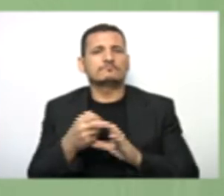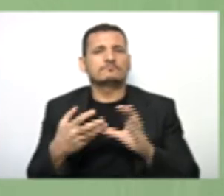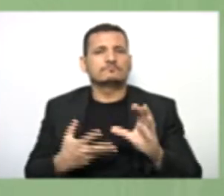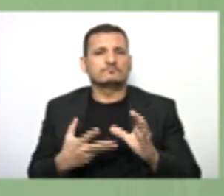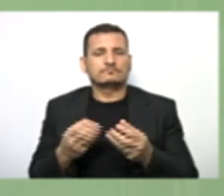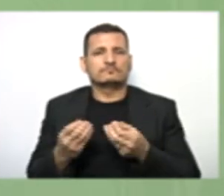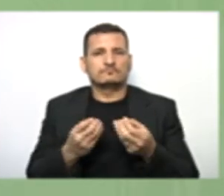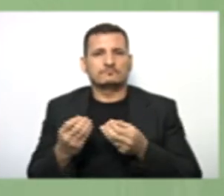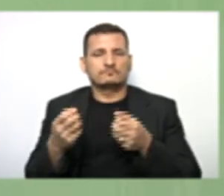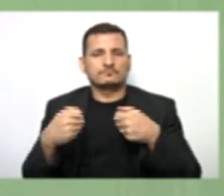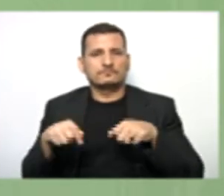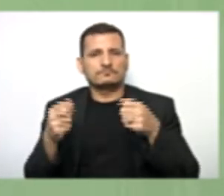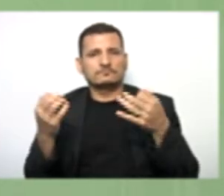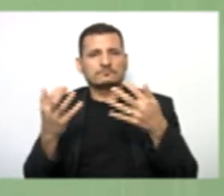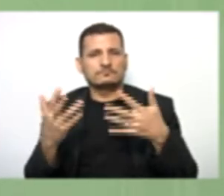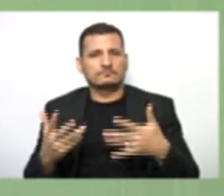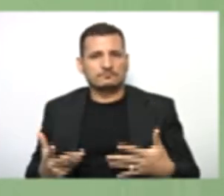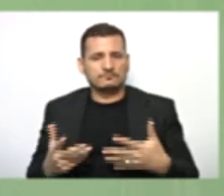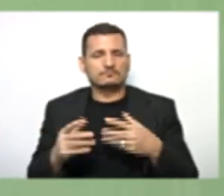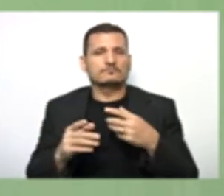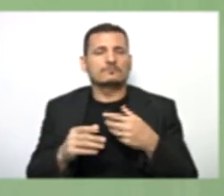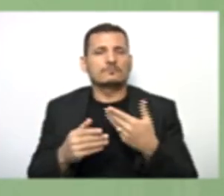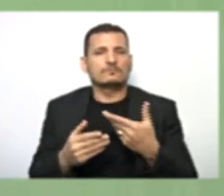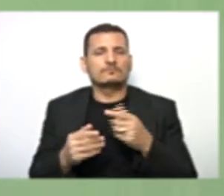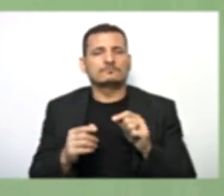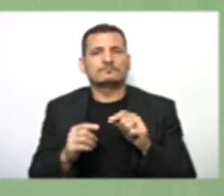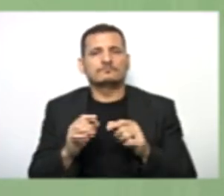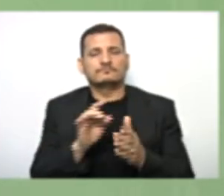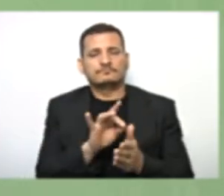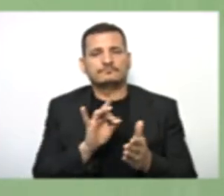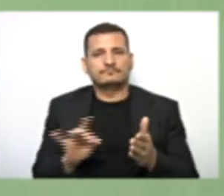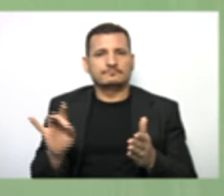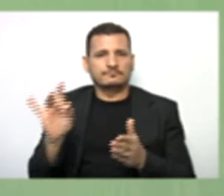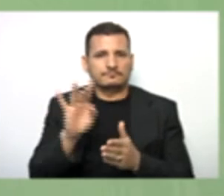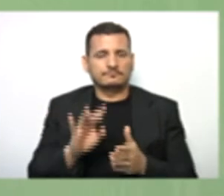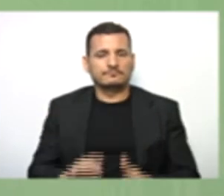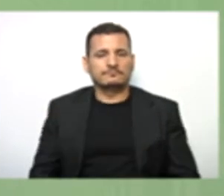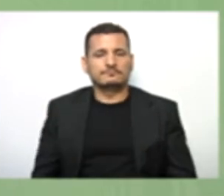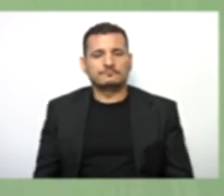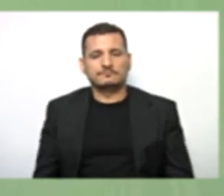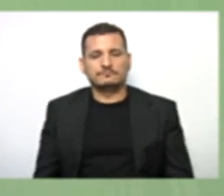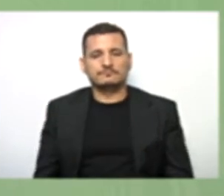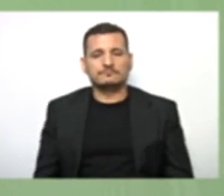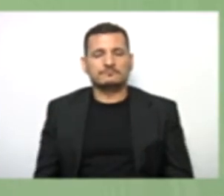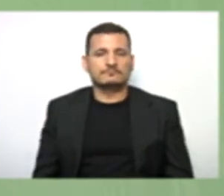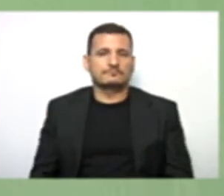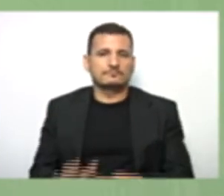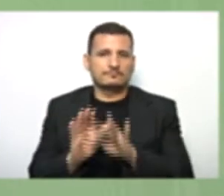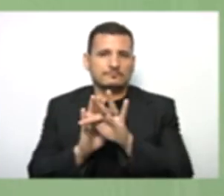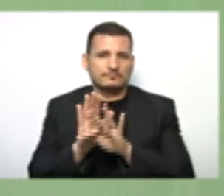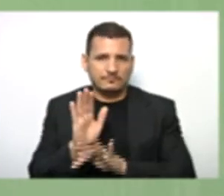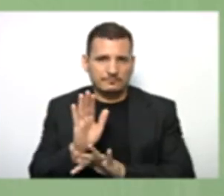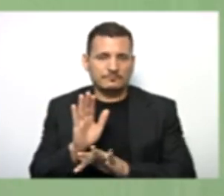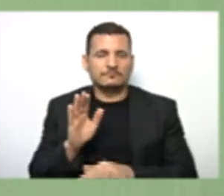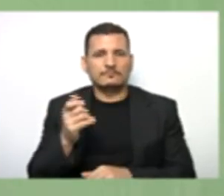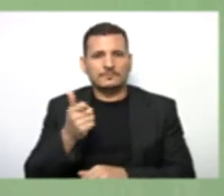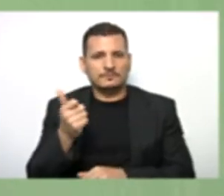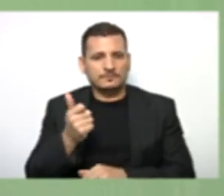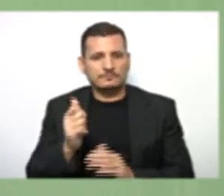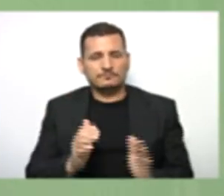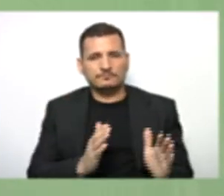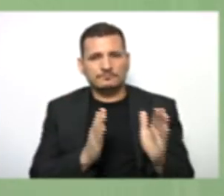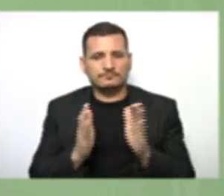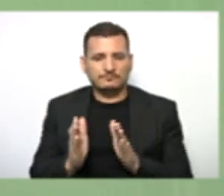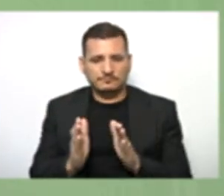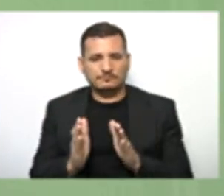gente tem que descrever ainda o que acontece em cada uma. O editor de texto é a primeira etapa, que é justamente